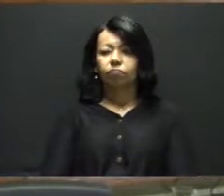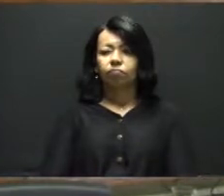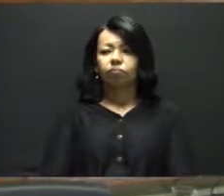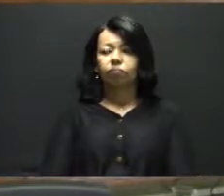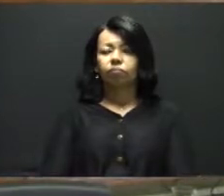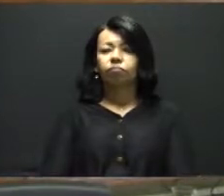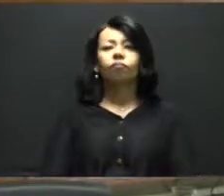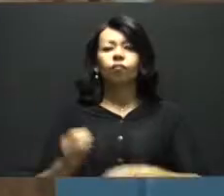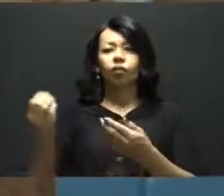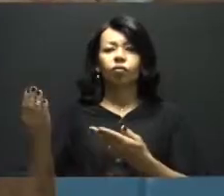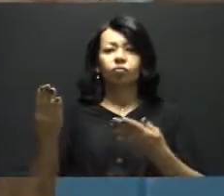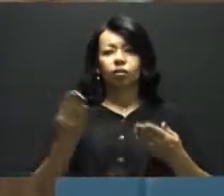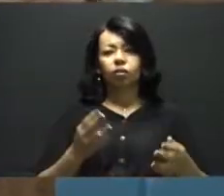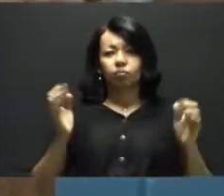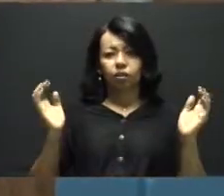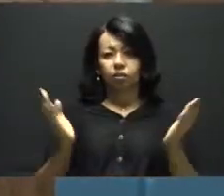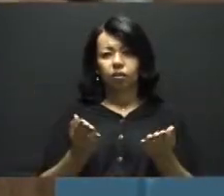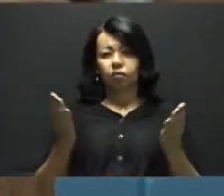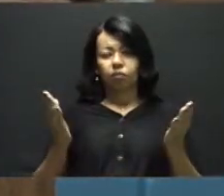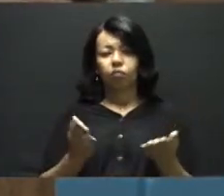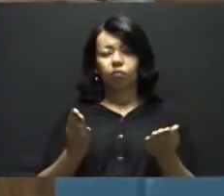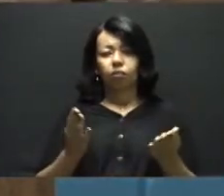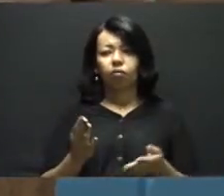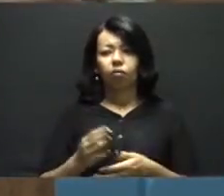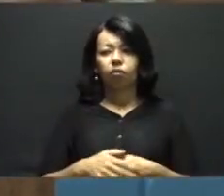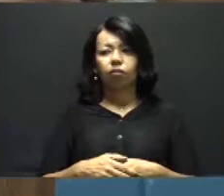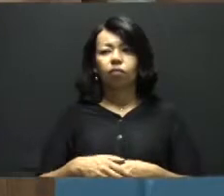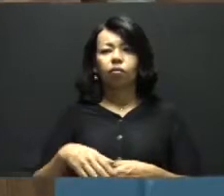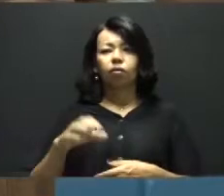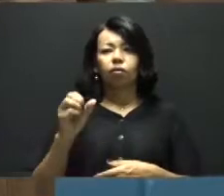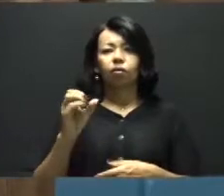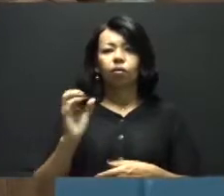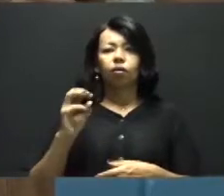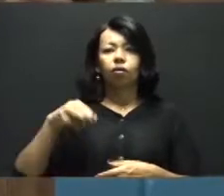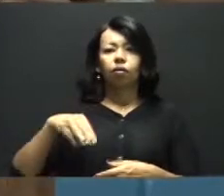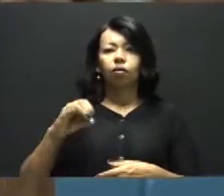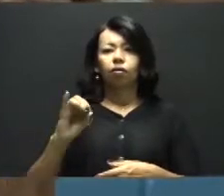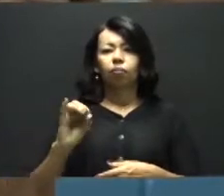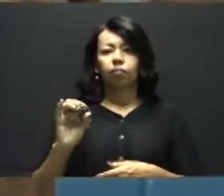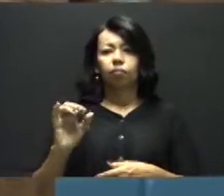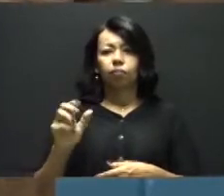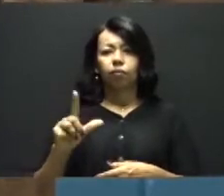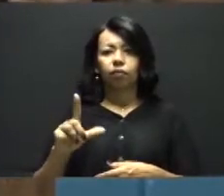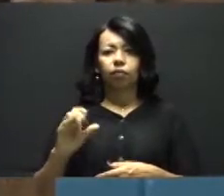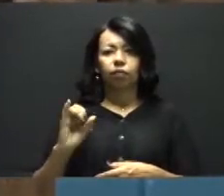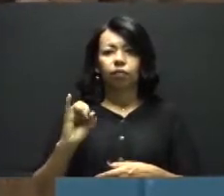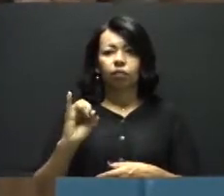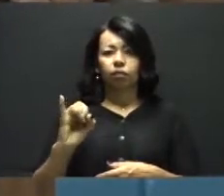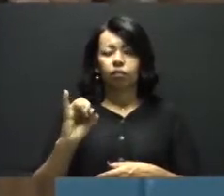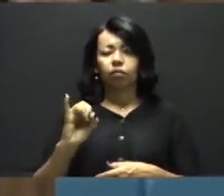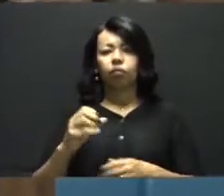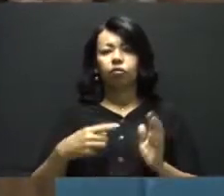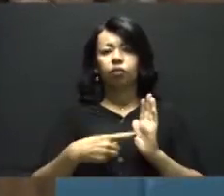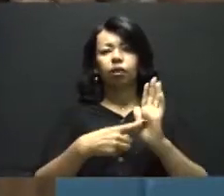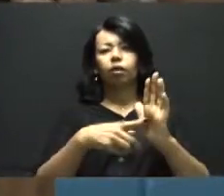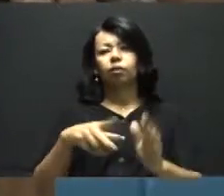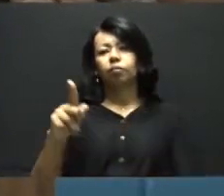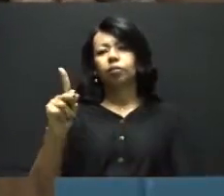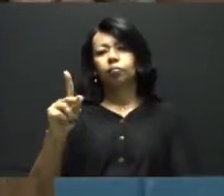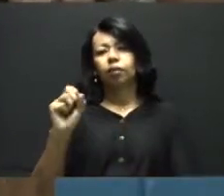convidamos neste momento emily lima dos santos indicada pela bancada do psb